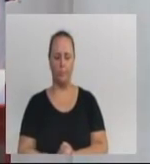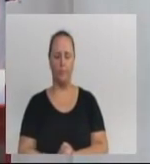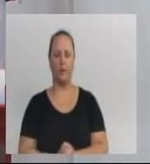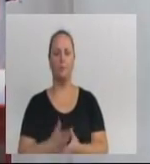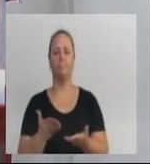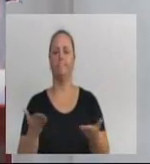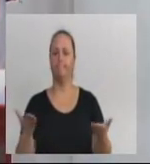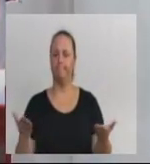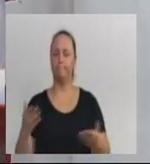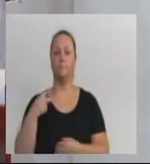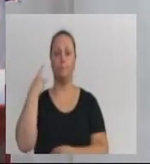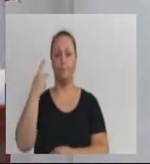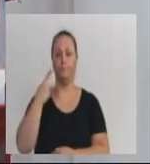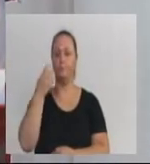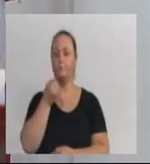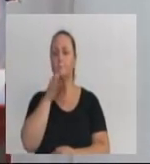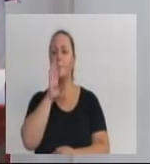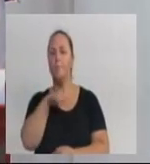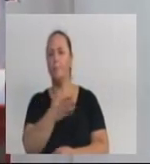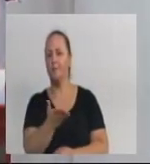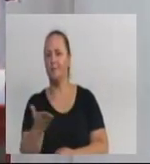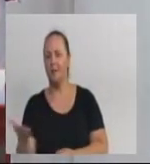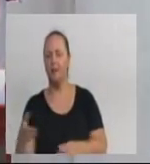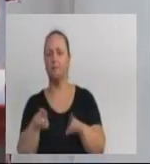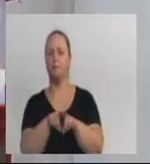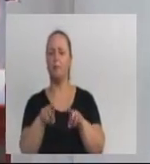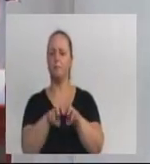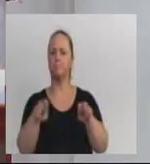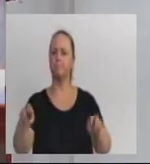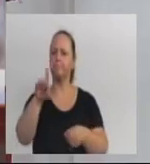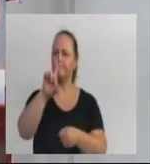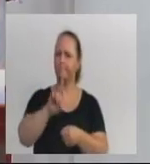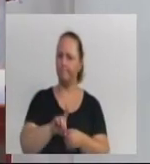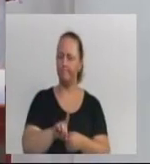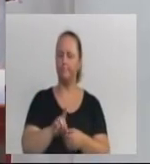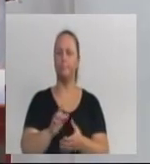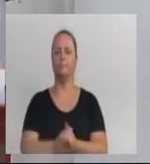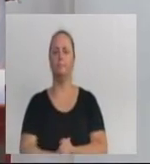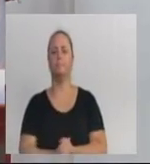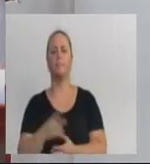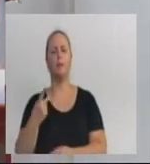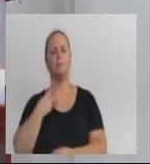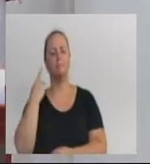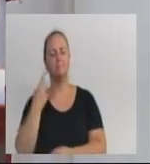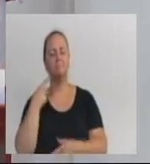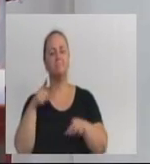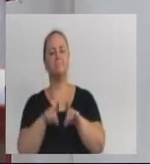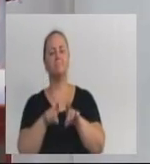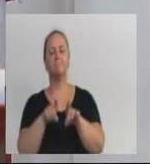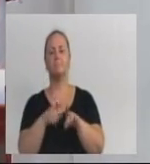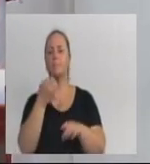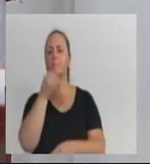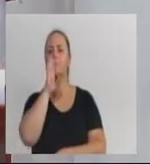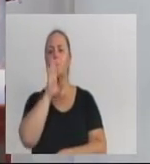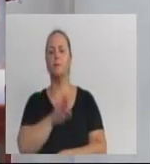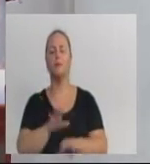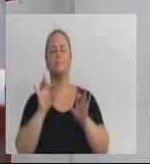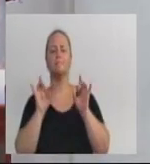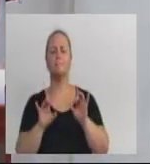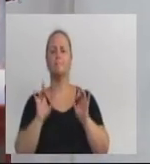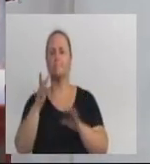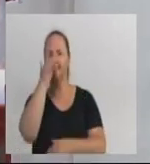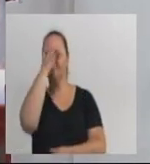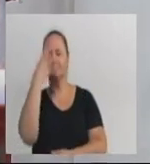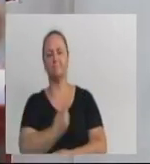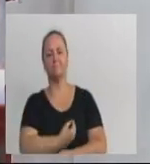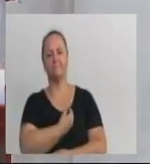Senhores vereadores, muito boa tarde, mesa diretora, senhores vereadores, uma boa tarde especial a quem nos acompanha aqui através do plenário da